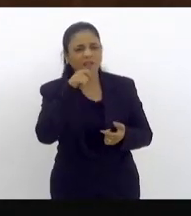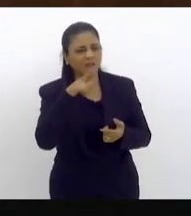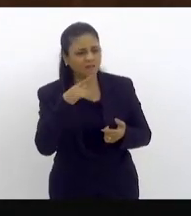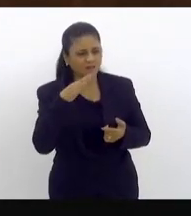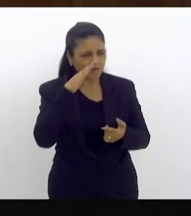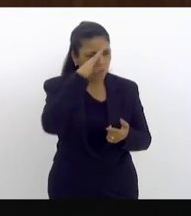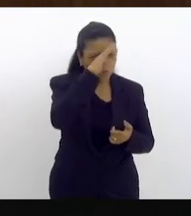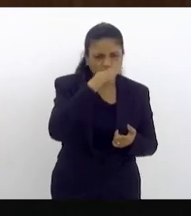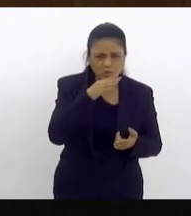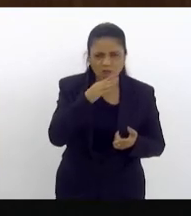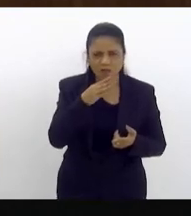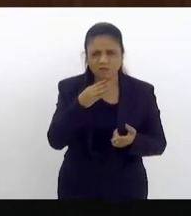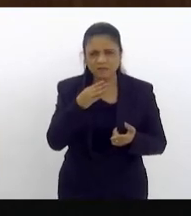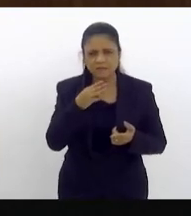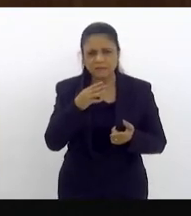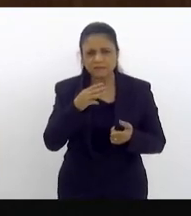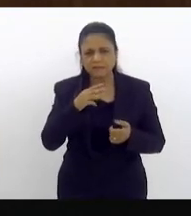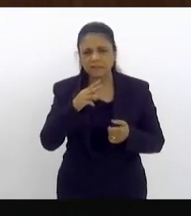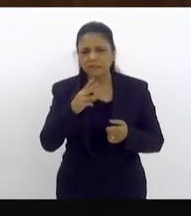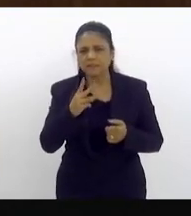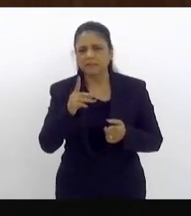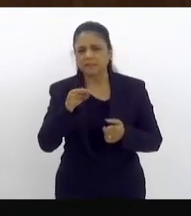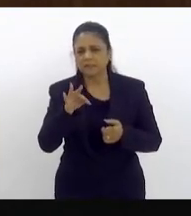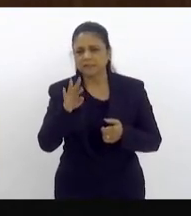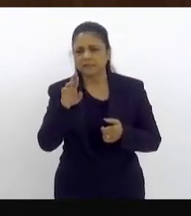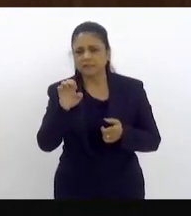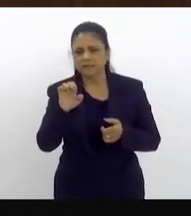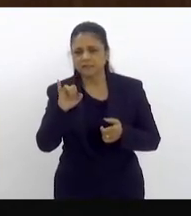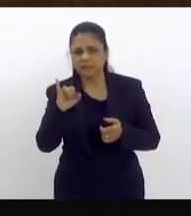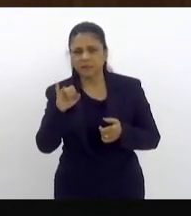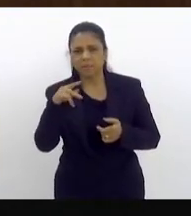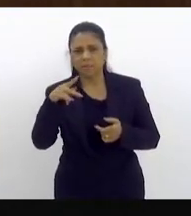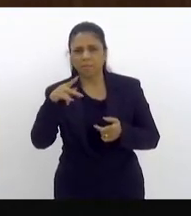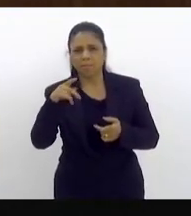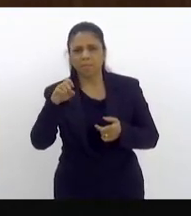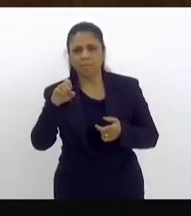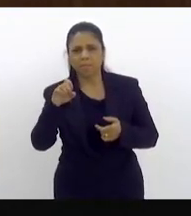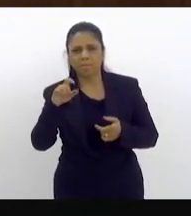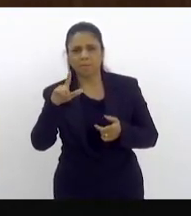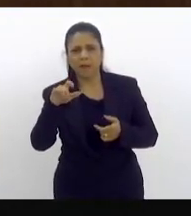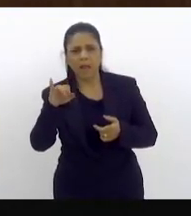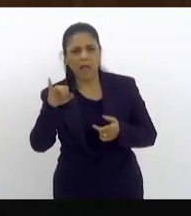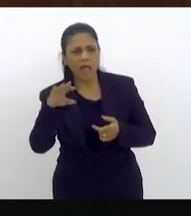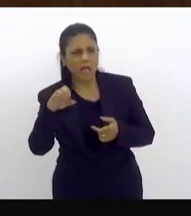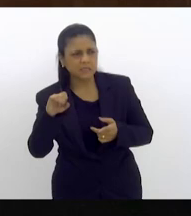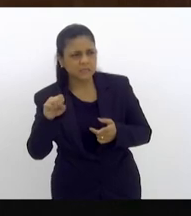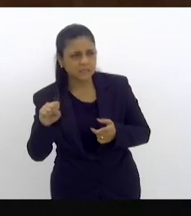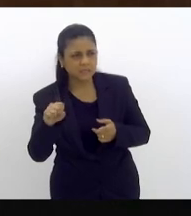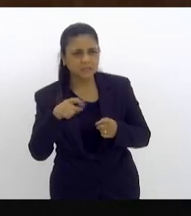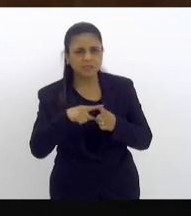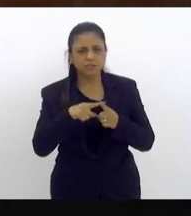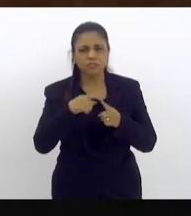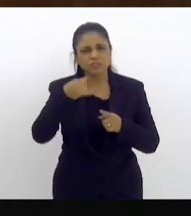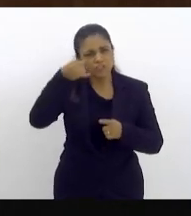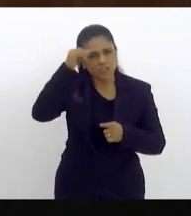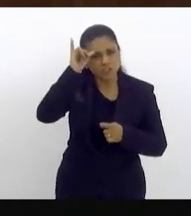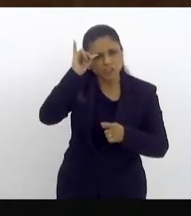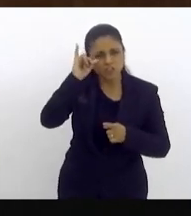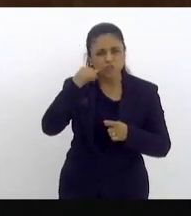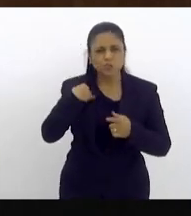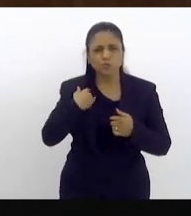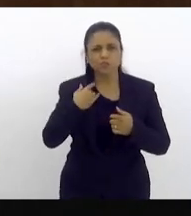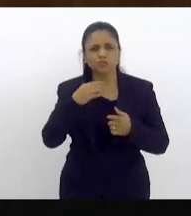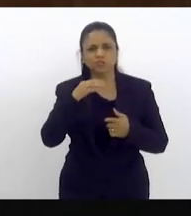tava falando negócio de triplex mensalão petrolão sítio de Atibaia dinheiro na